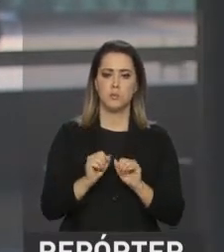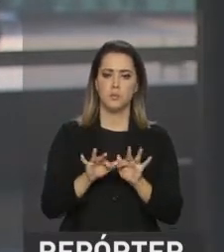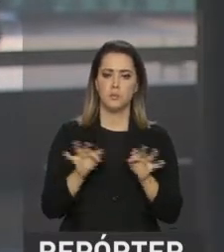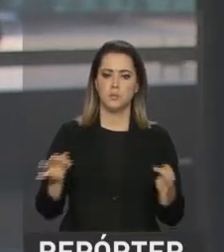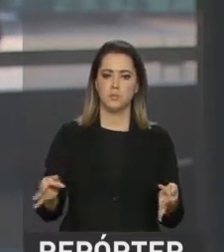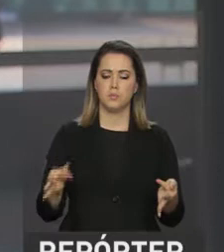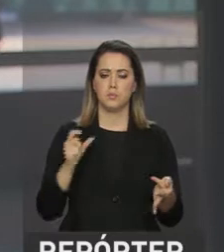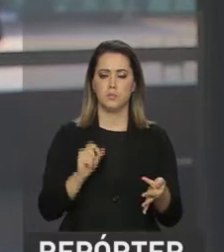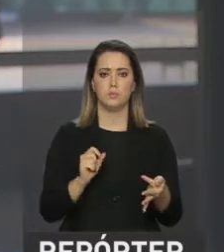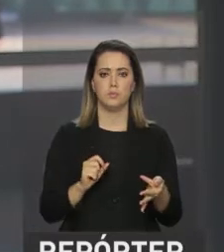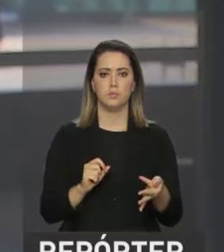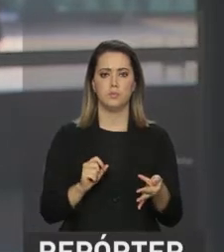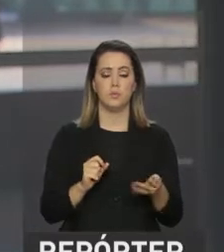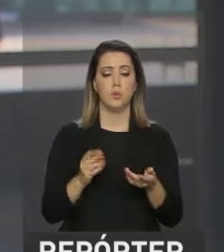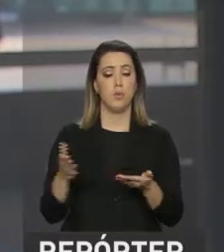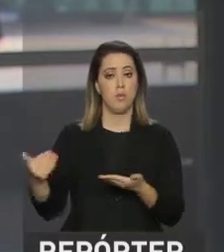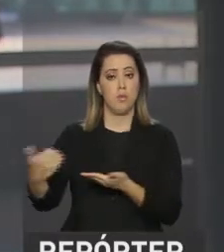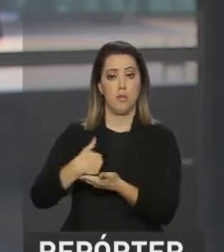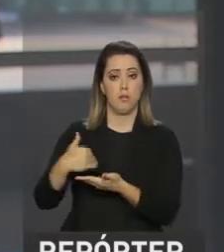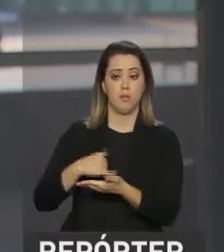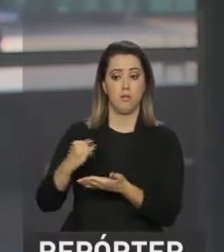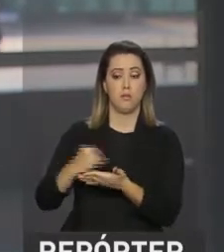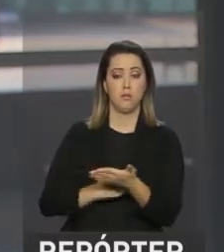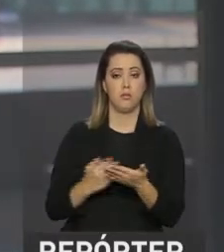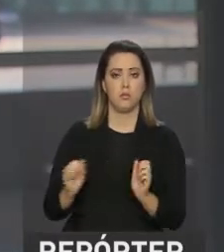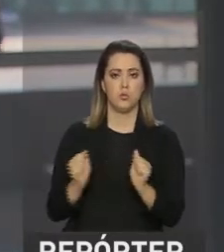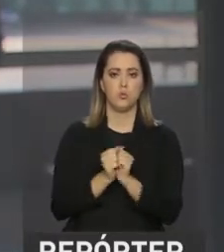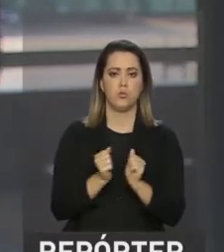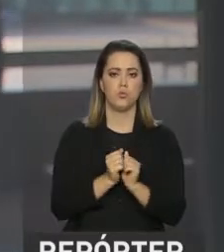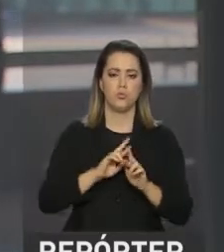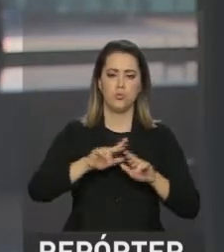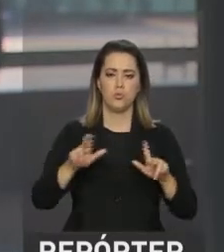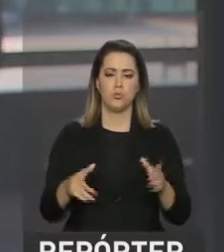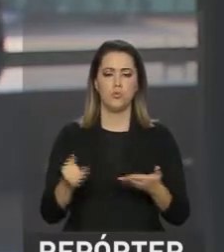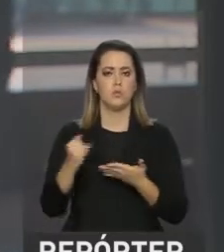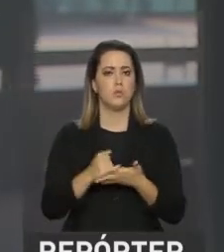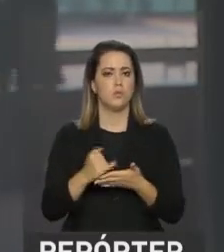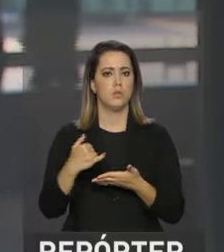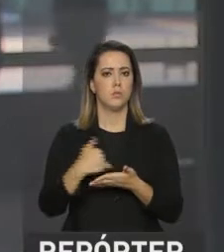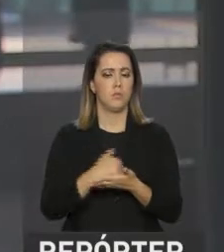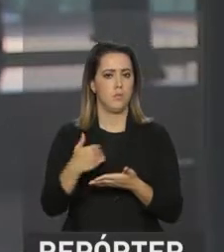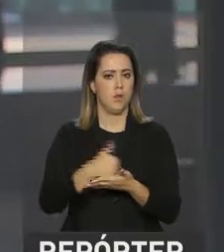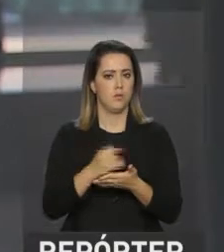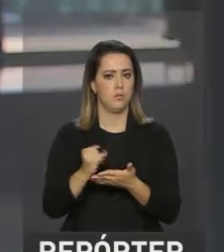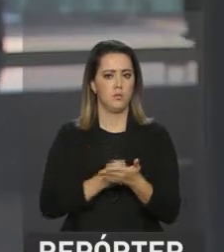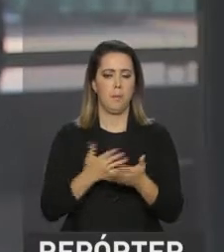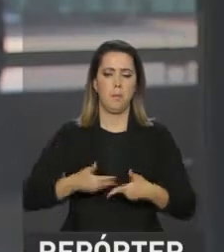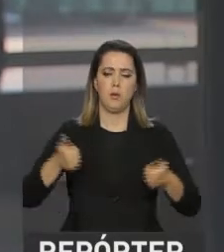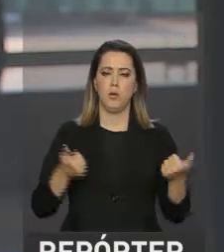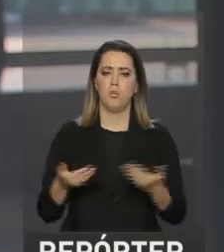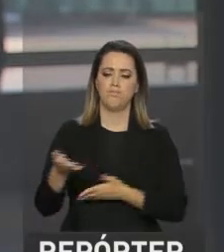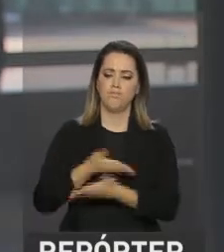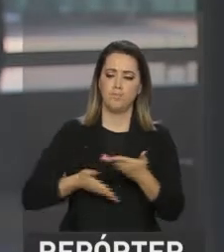simplificação no recolhimento de impostos a junção de vários impostos é criar um ambiente de negócios melhor do